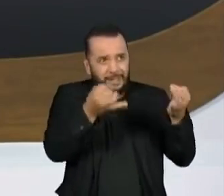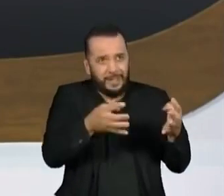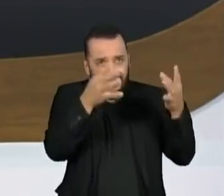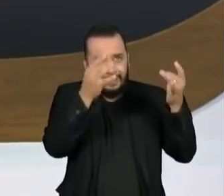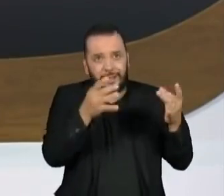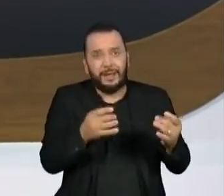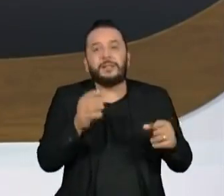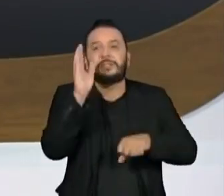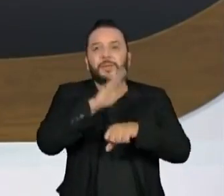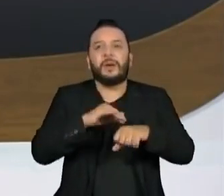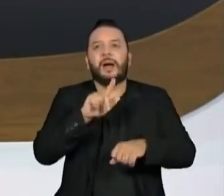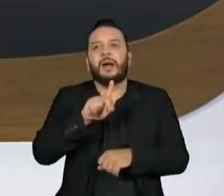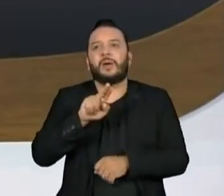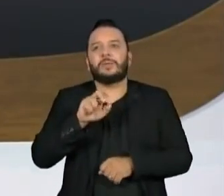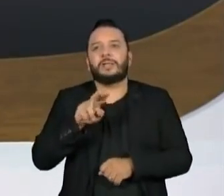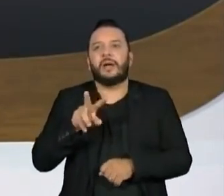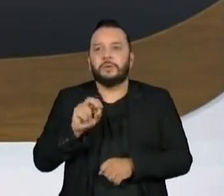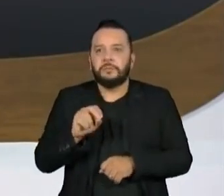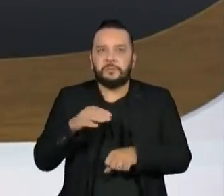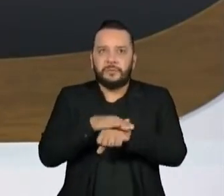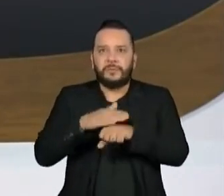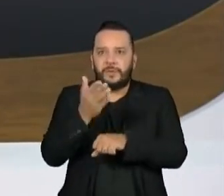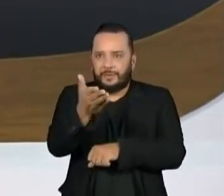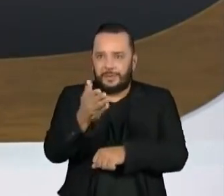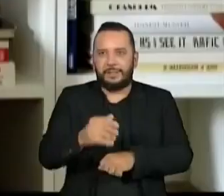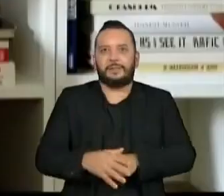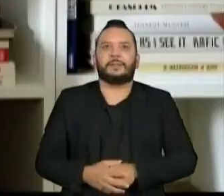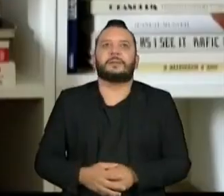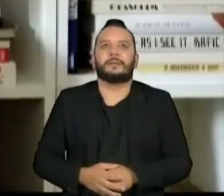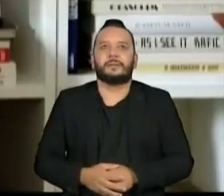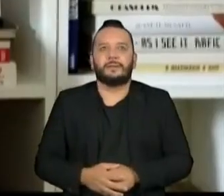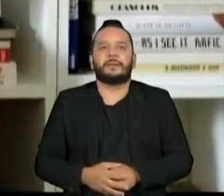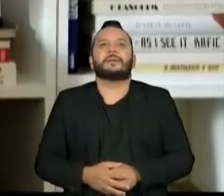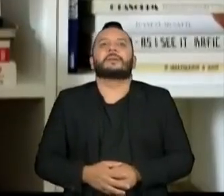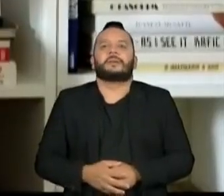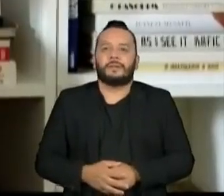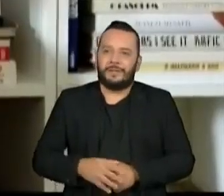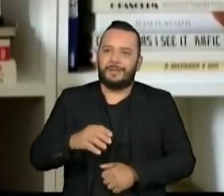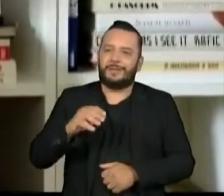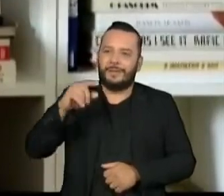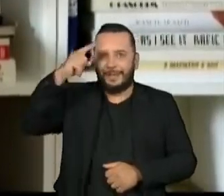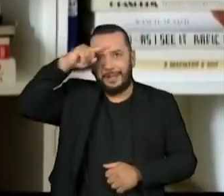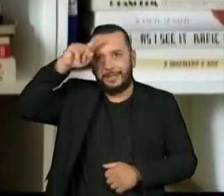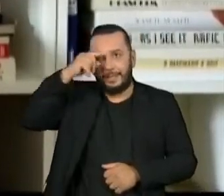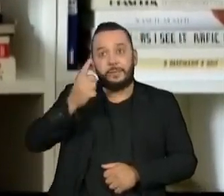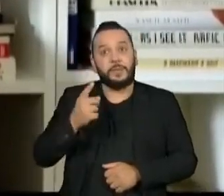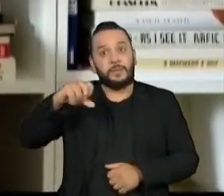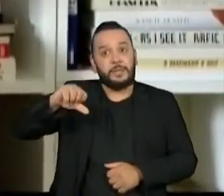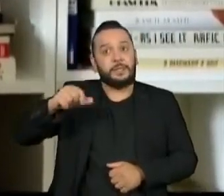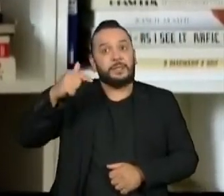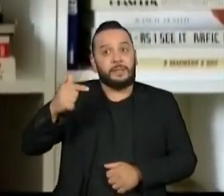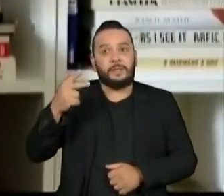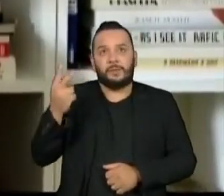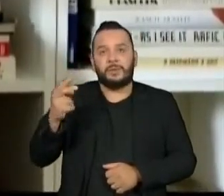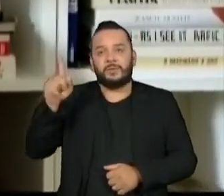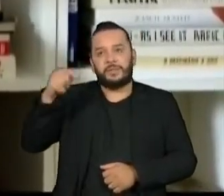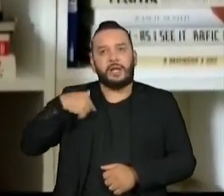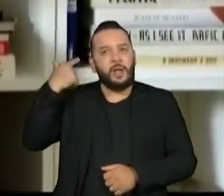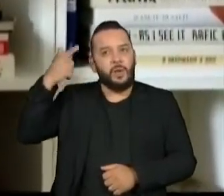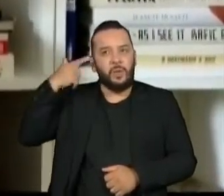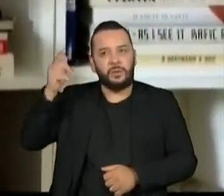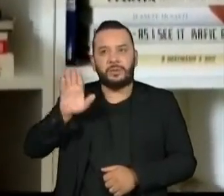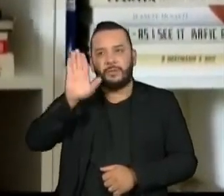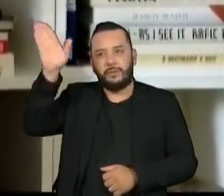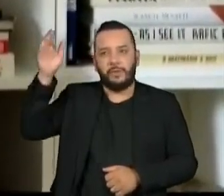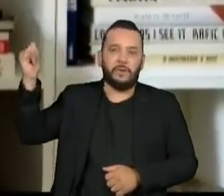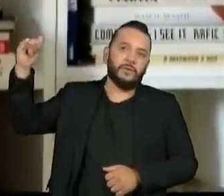Gustavo aqui para a nossa conversa também contigo. Solta aí, pessoal. Caetano, em 72, quando você voltou de Londres, você fez